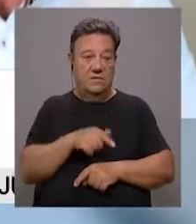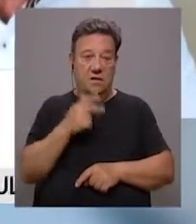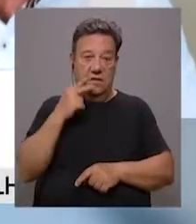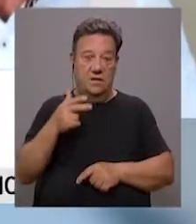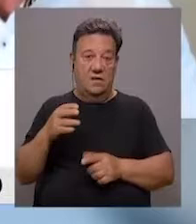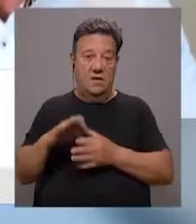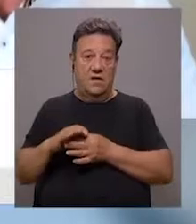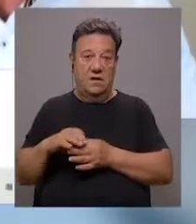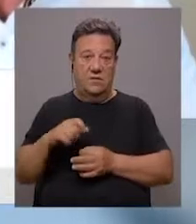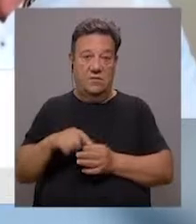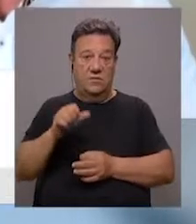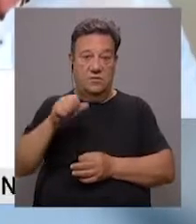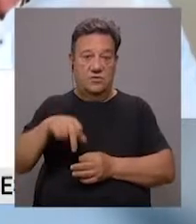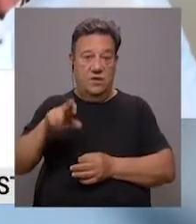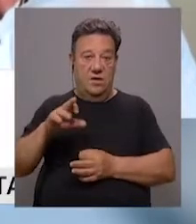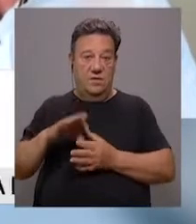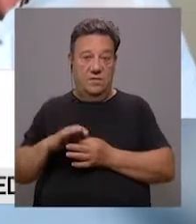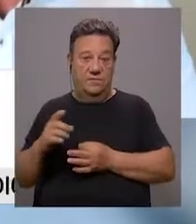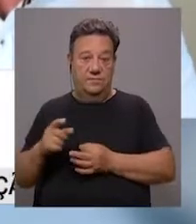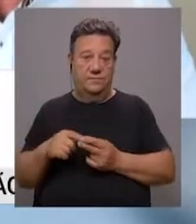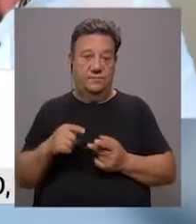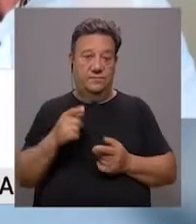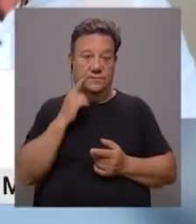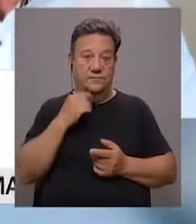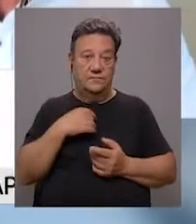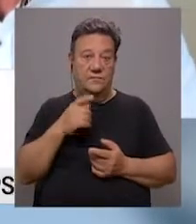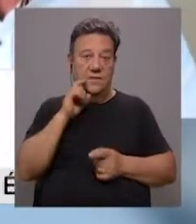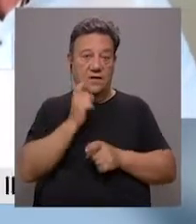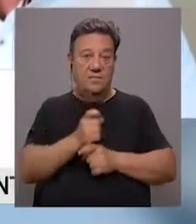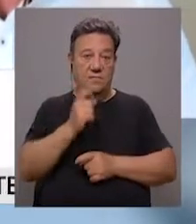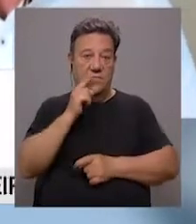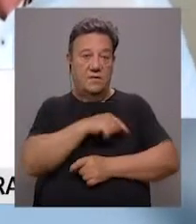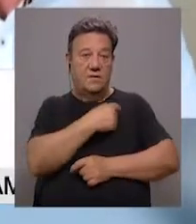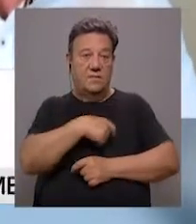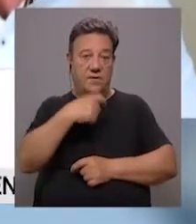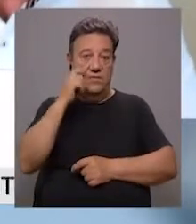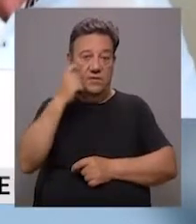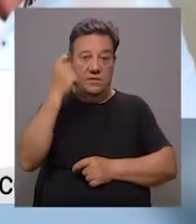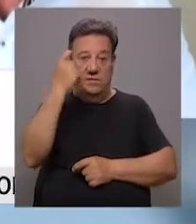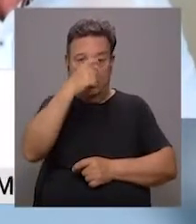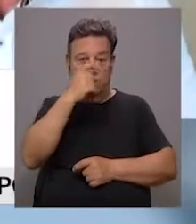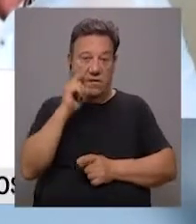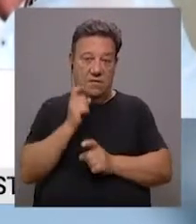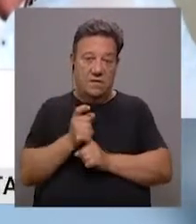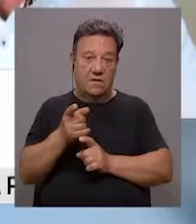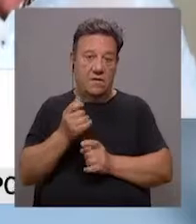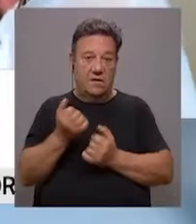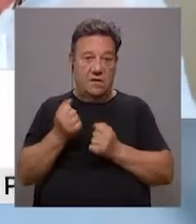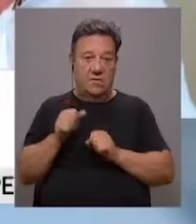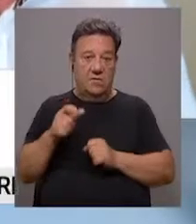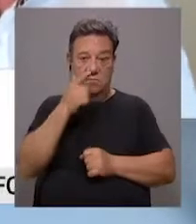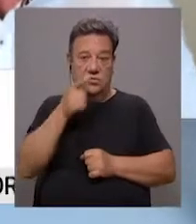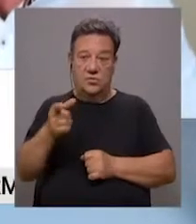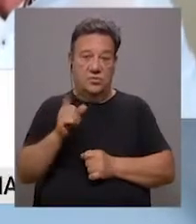à Guarda Nacional Republicana, portanto a medição de temperatura de forma autónoma. As pessoas